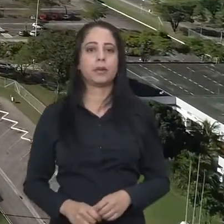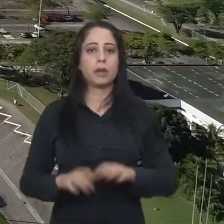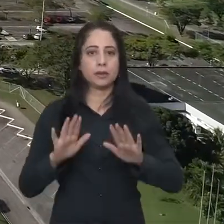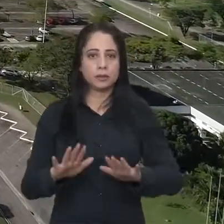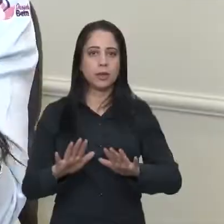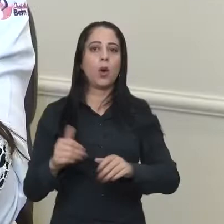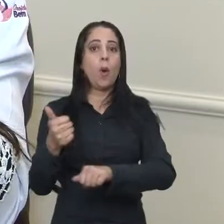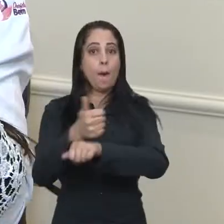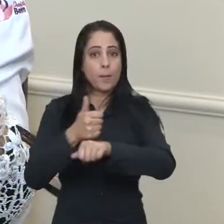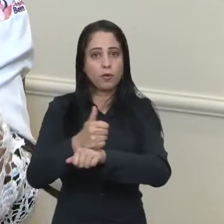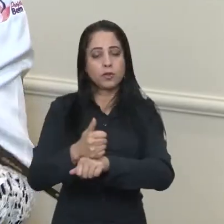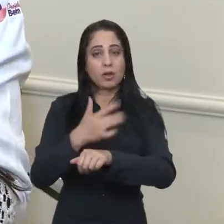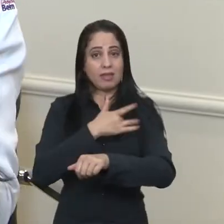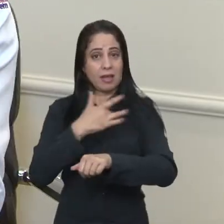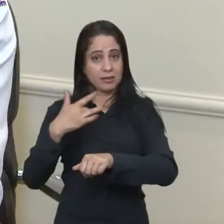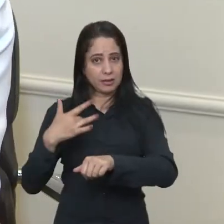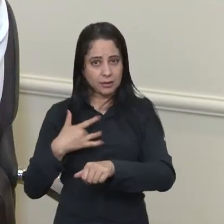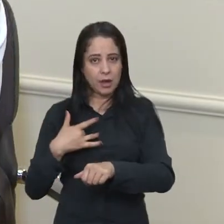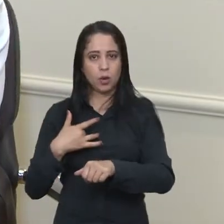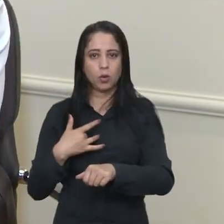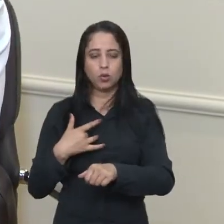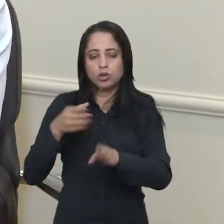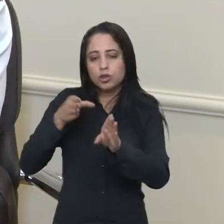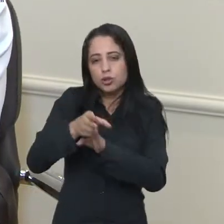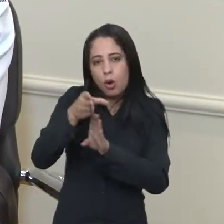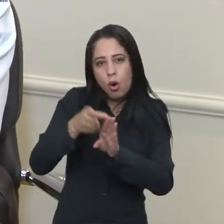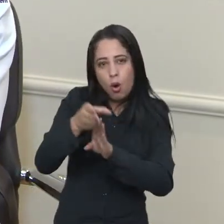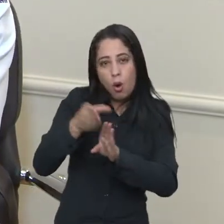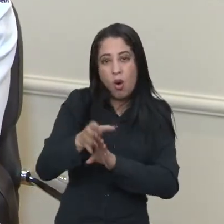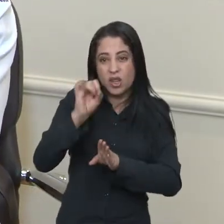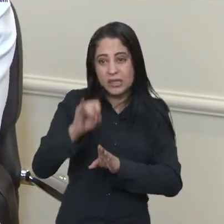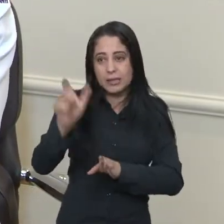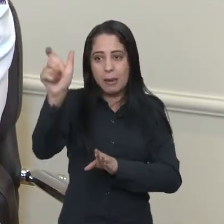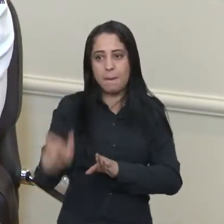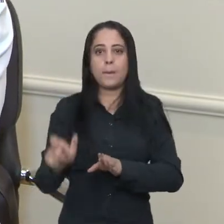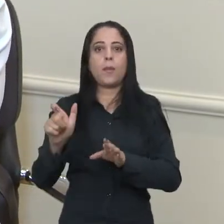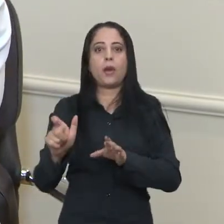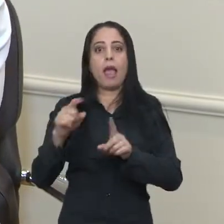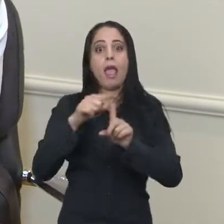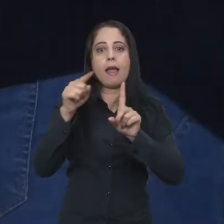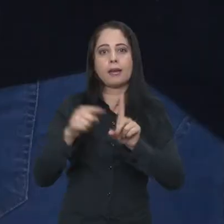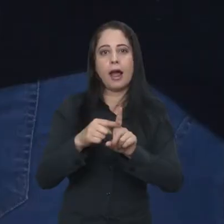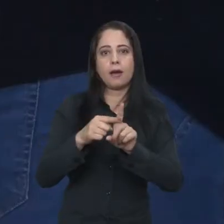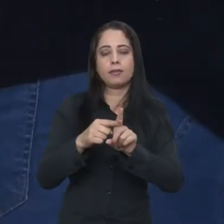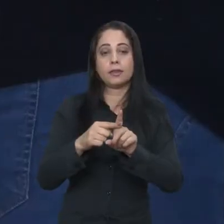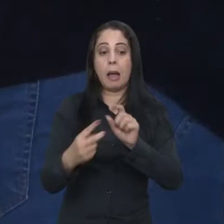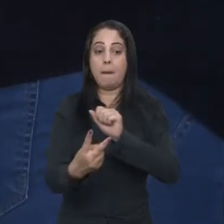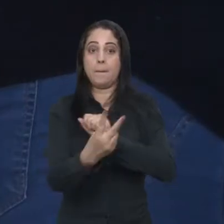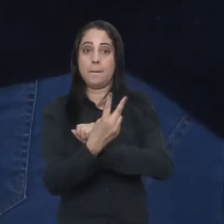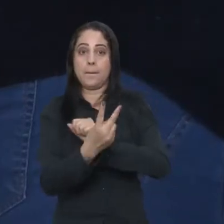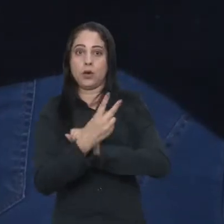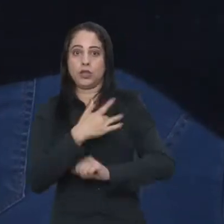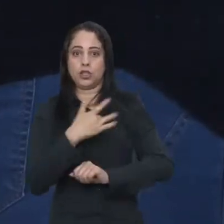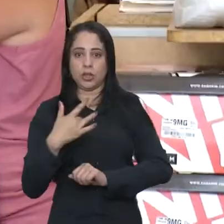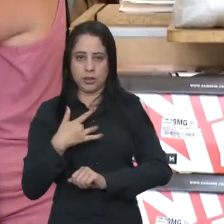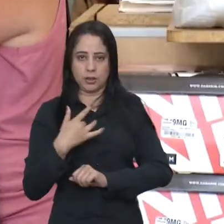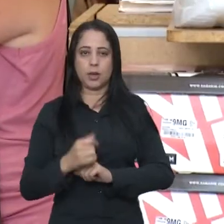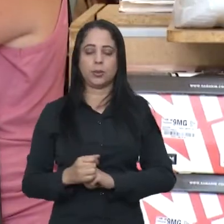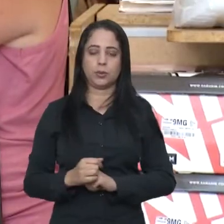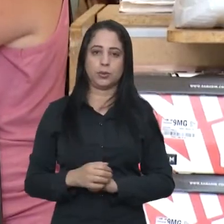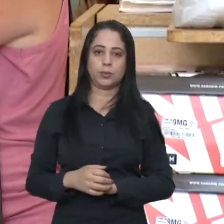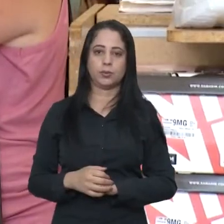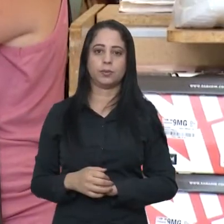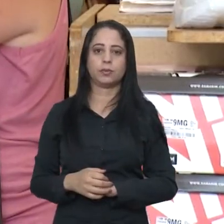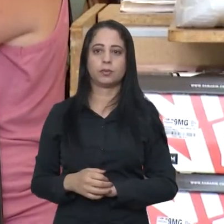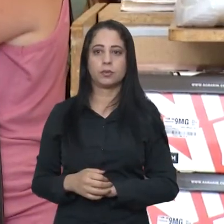Macacos no país profissionais da Saúde orientam Quais cuidados mulheres grávidas precisam ter para se protegerem do vírus